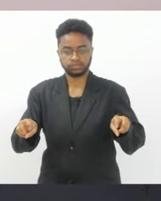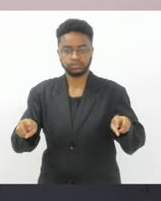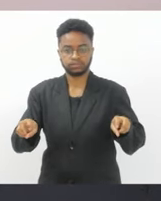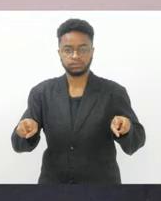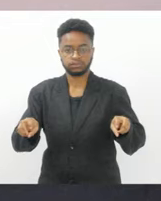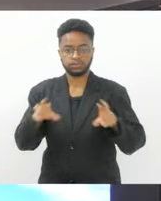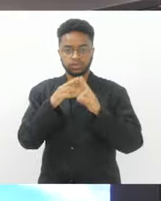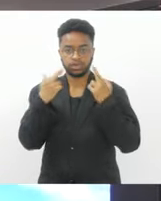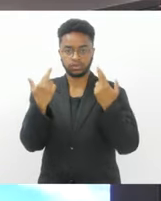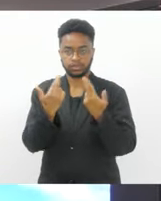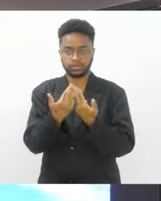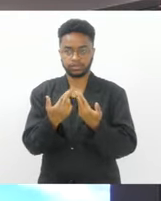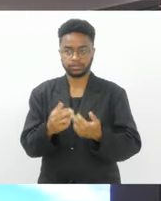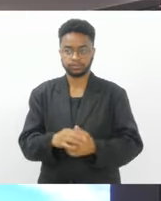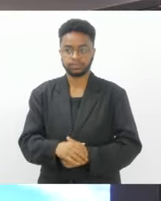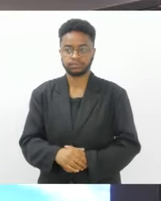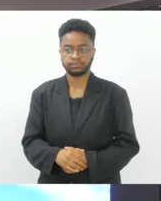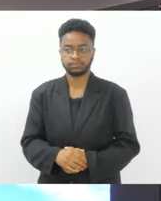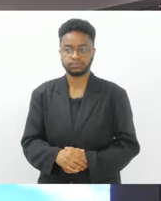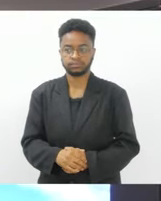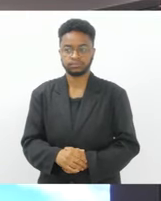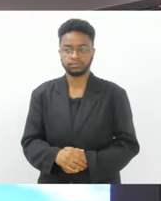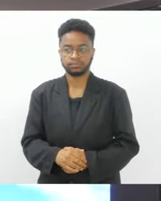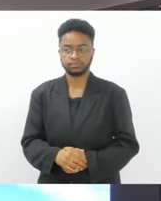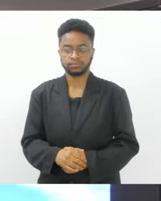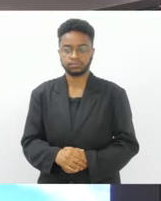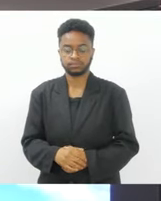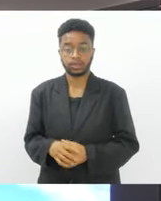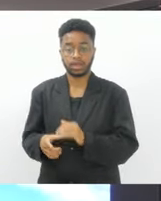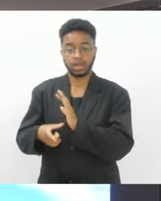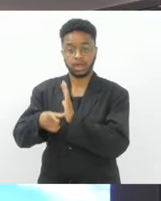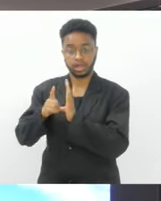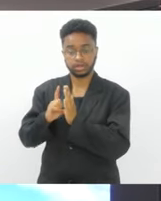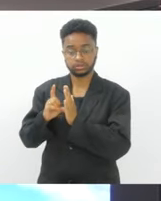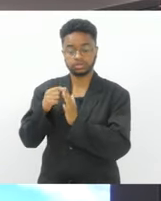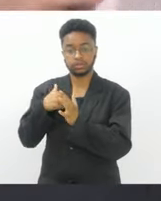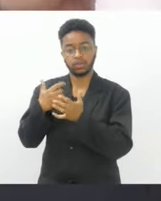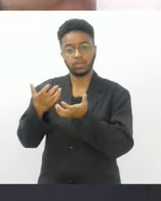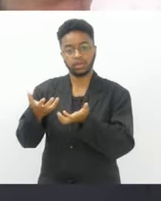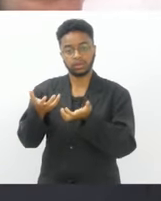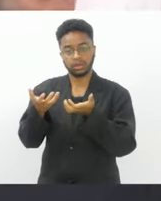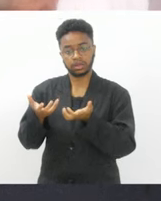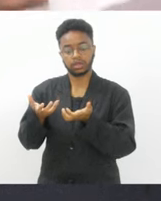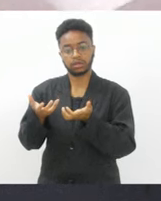de reunião. Eu queria, antes,